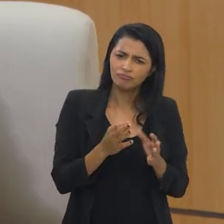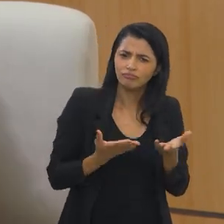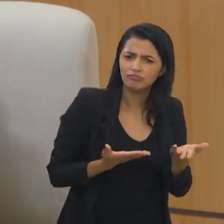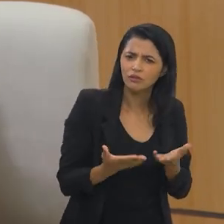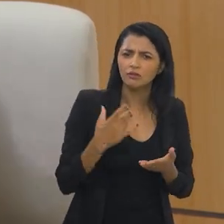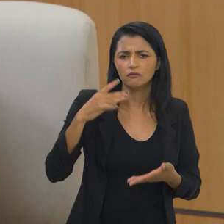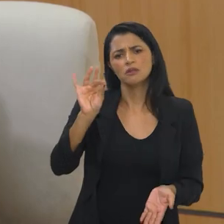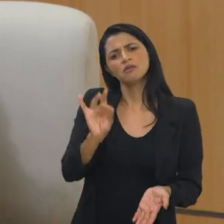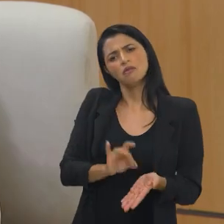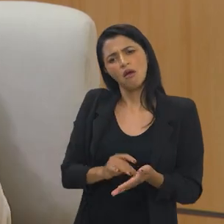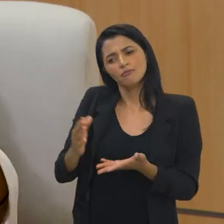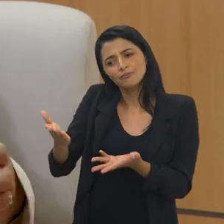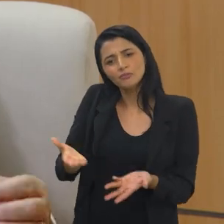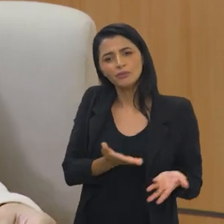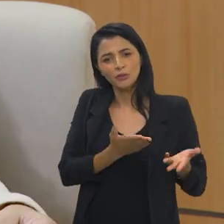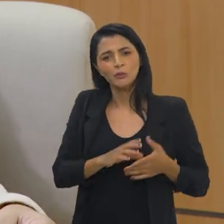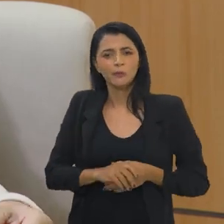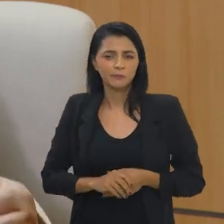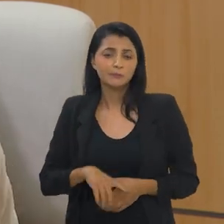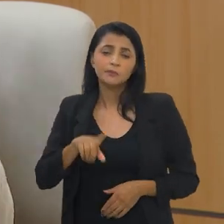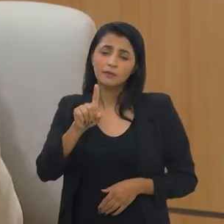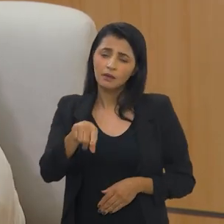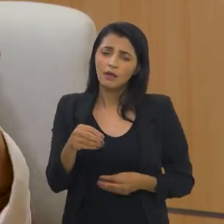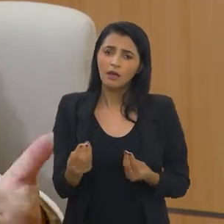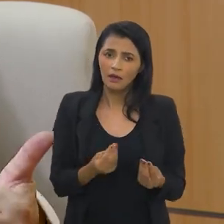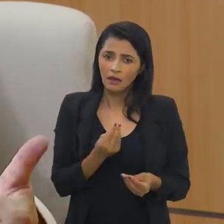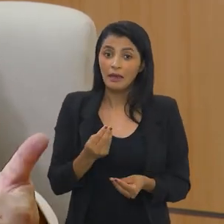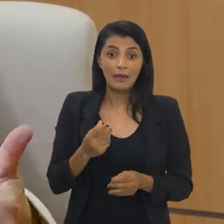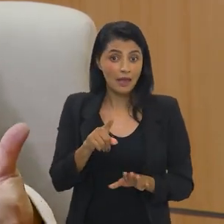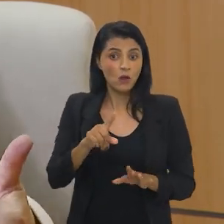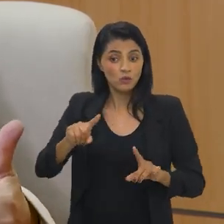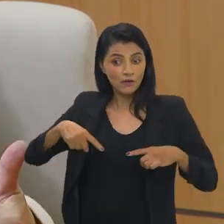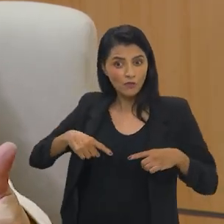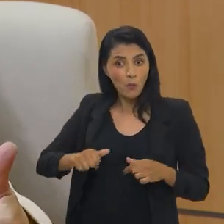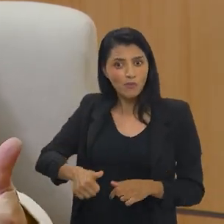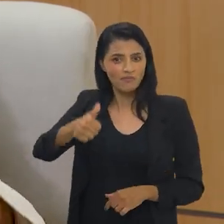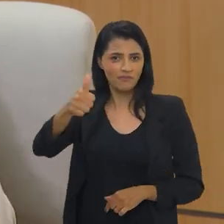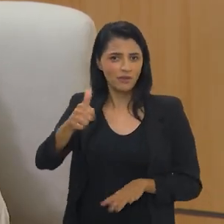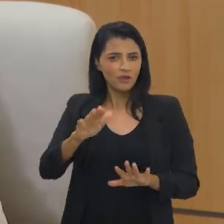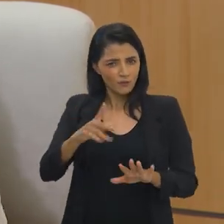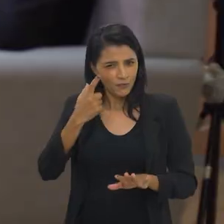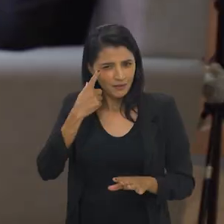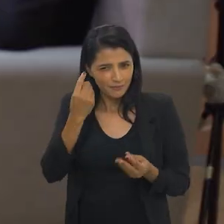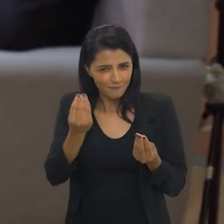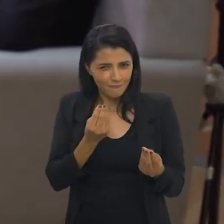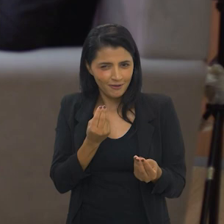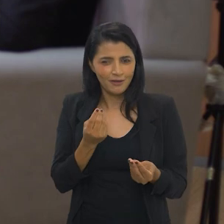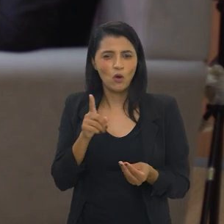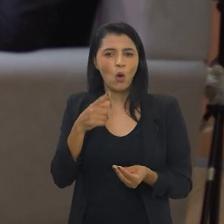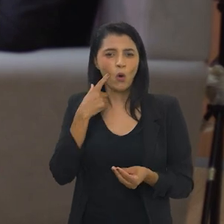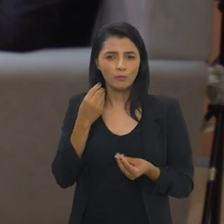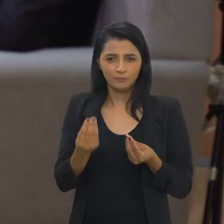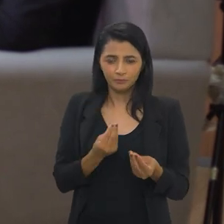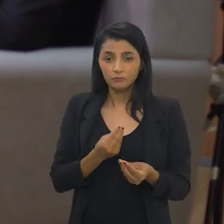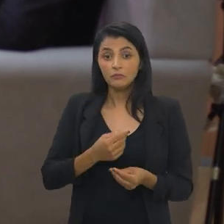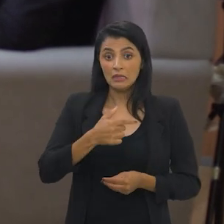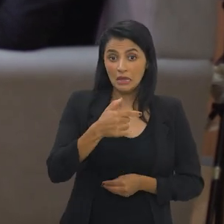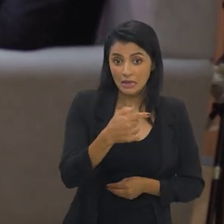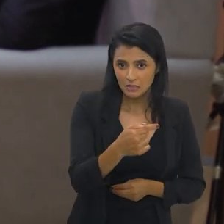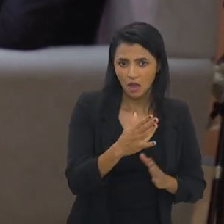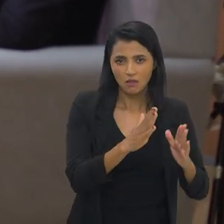vítima é um serviço que realmente é acolhedor Isso é uma primeiro justiça para você ter uma ideia